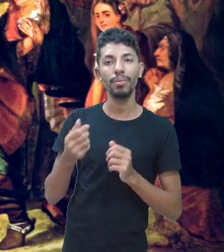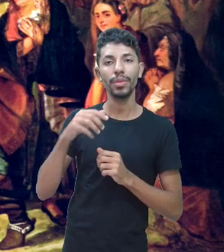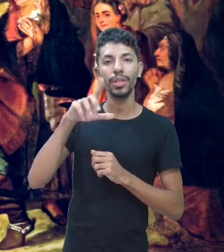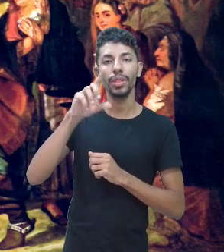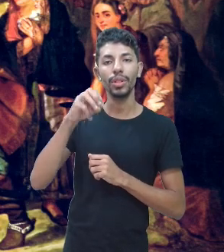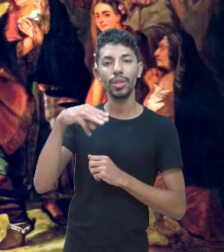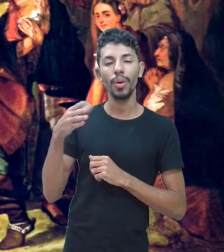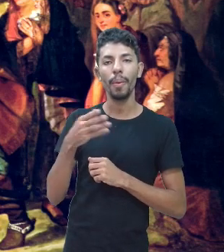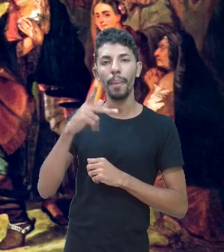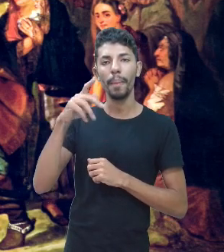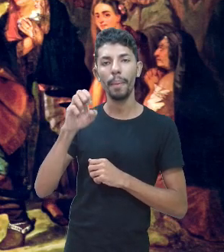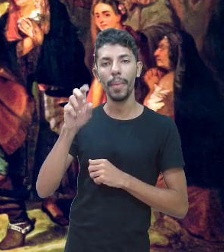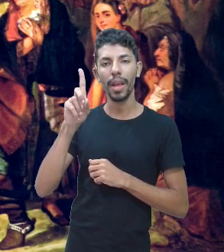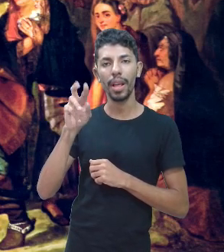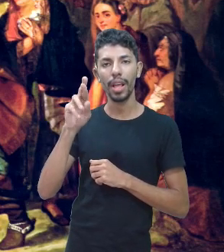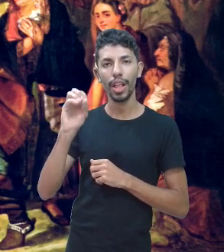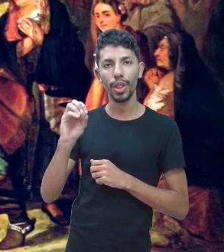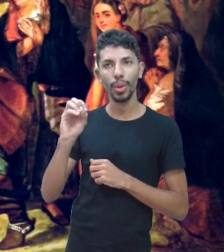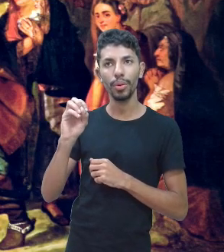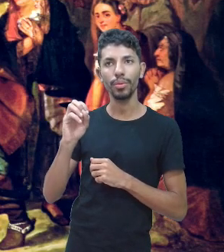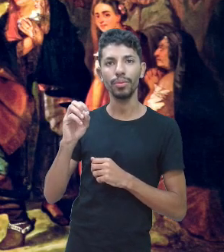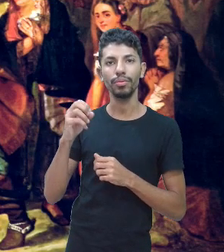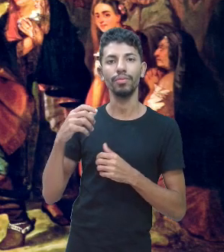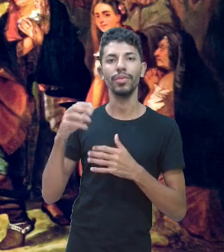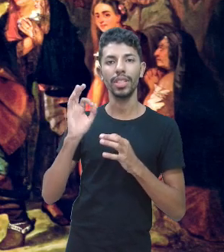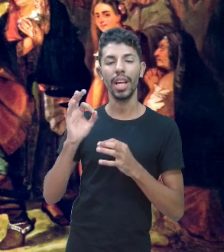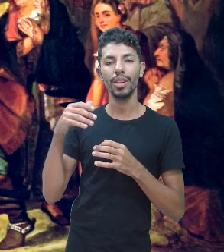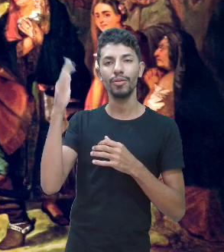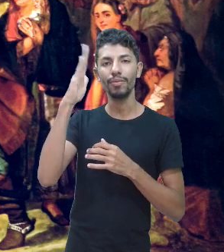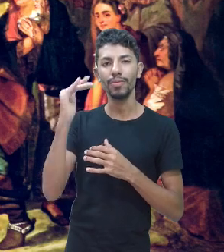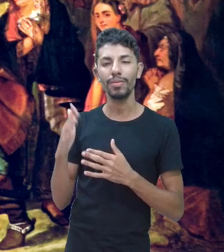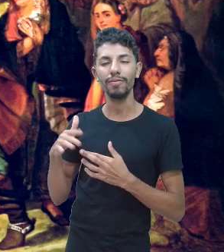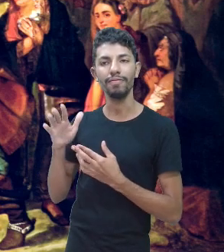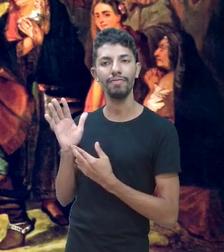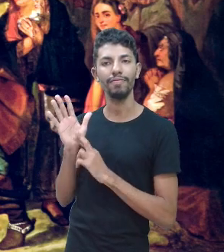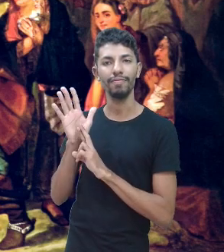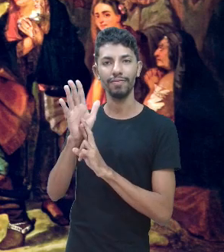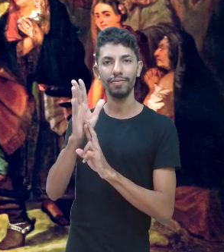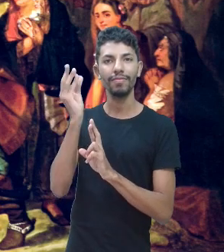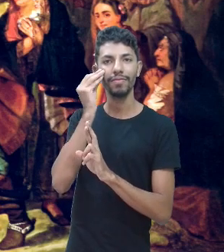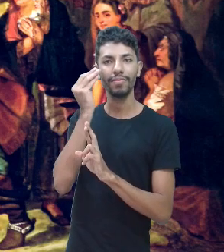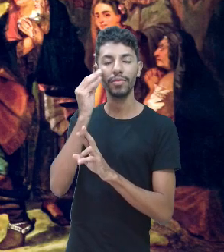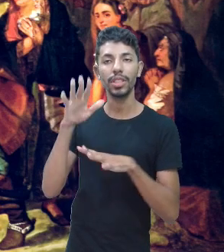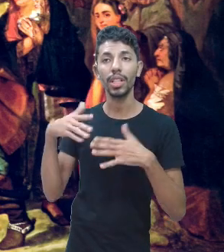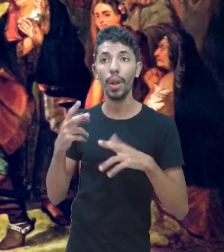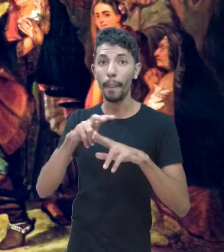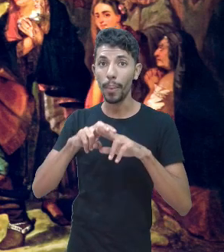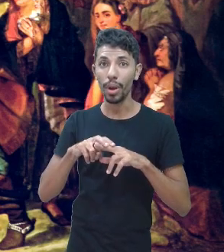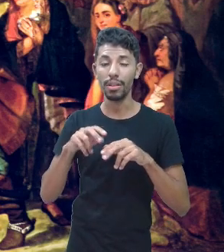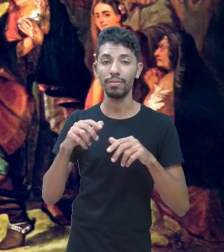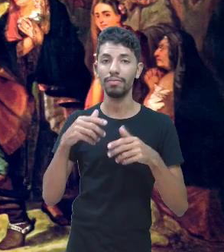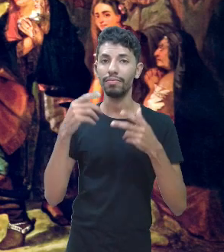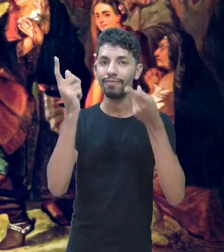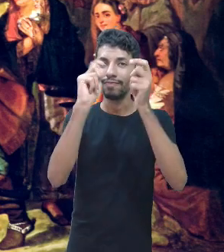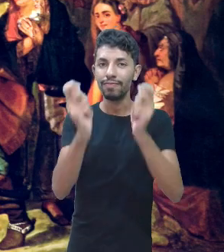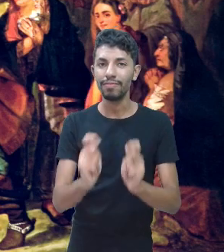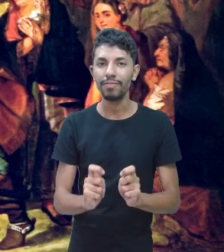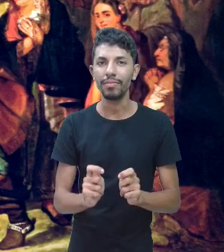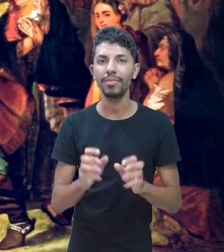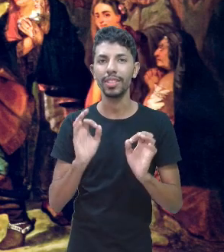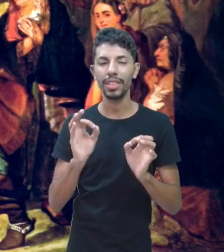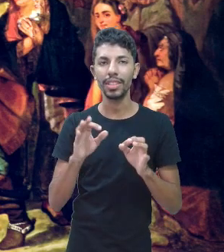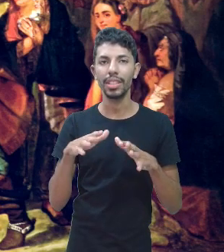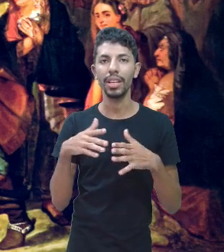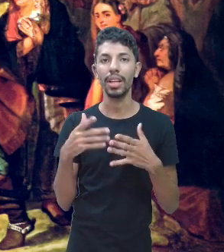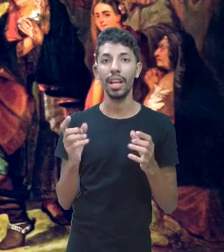tentou, né, apresentar. É interessante também dizer que, por conta desse trabalho que ele fez, né, o rei acabou,